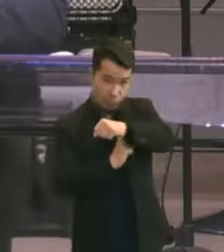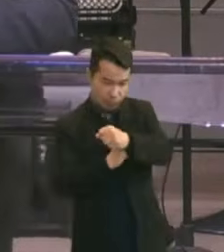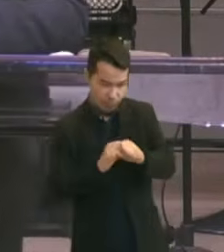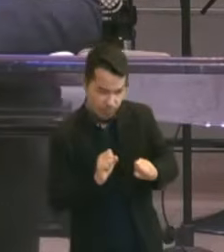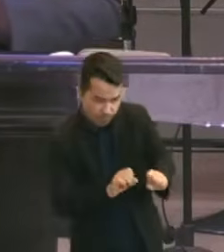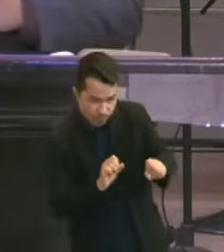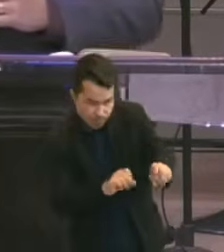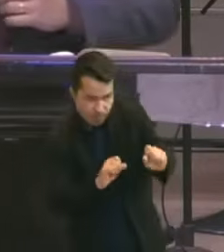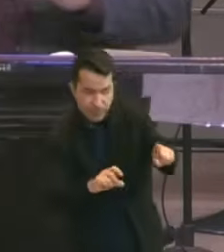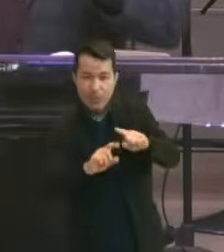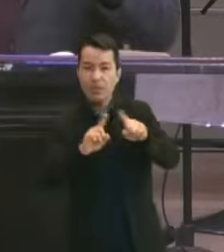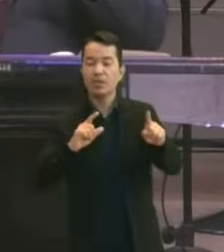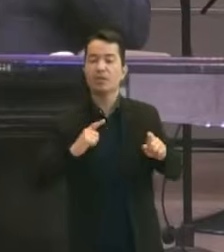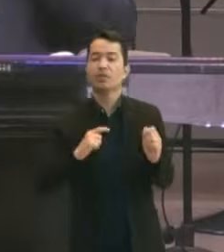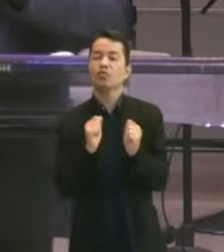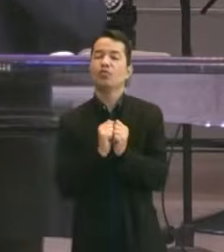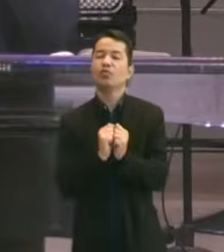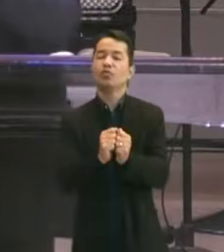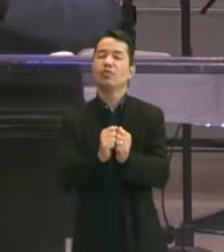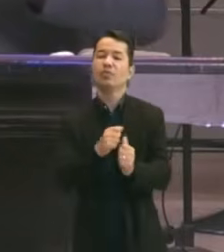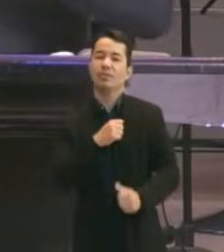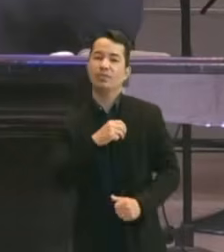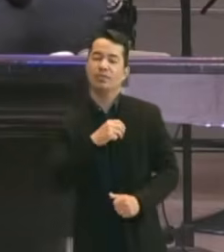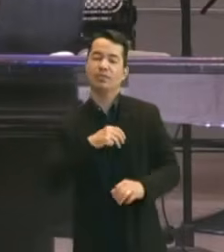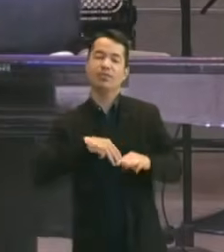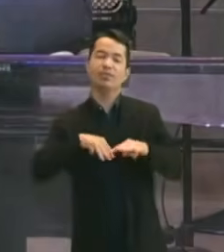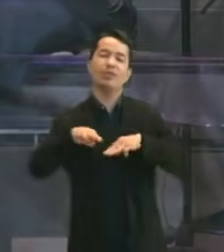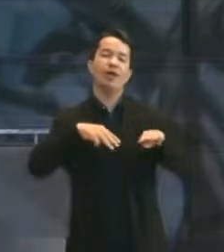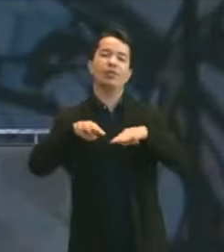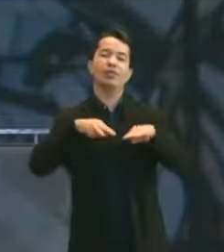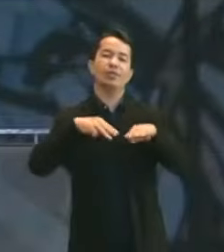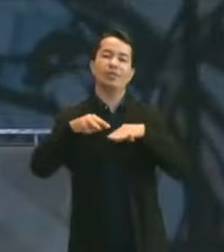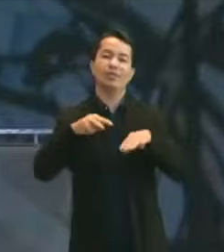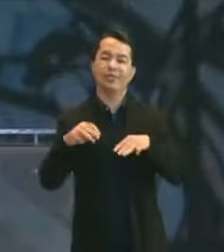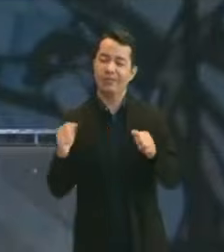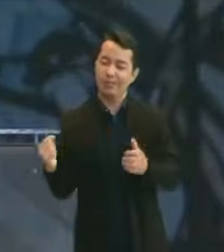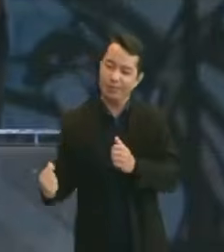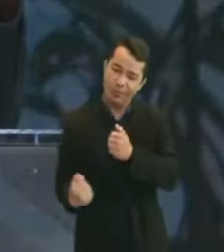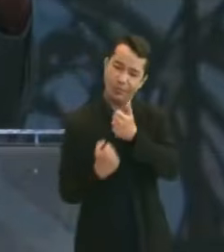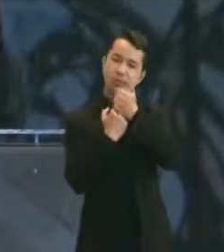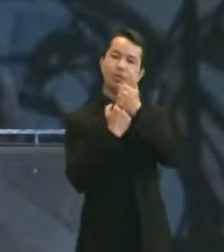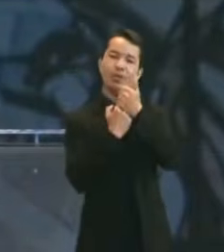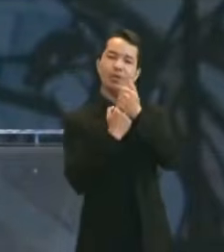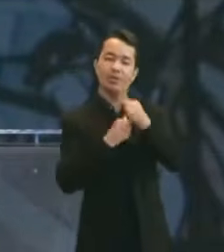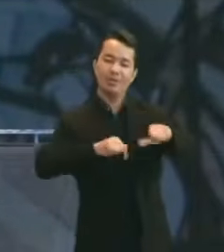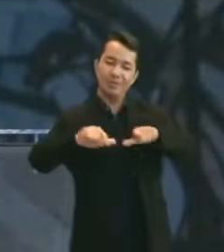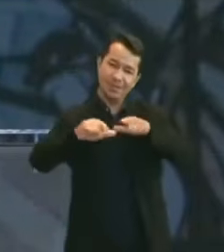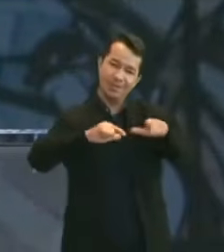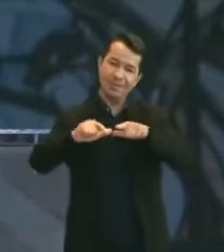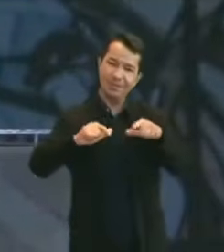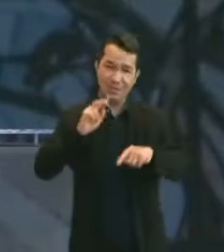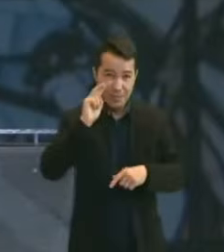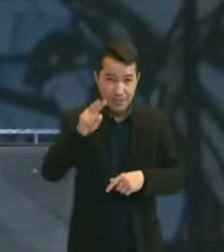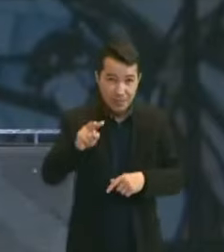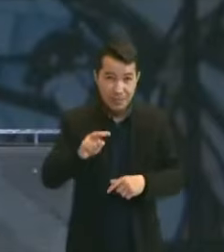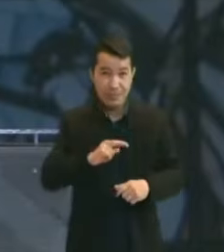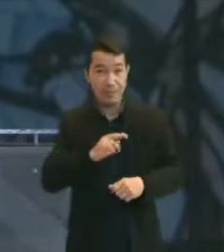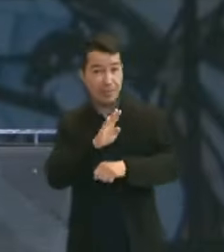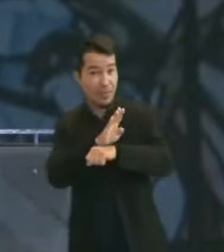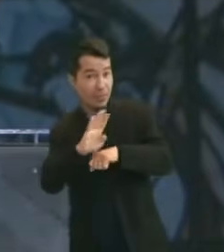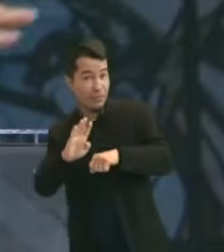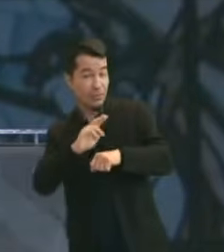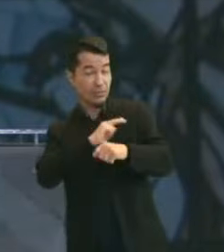trabalho missionário. Olha só agora, uma outra pessoa sendo formada, uma outra pessoa sendo treinada. E